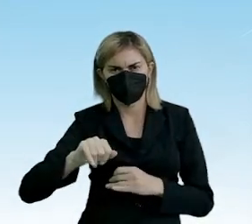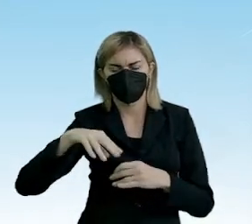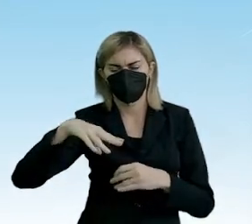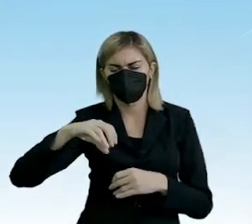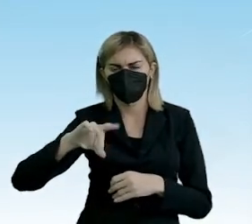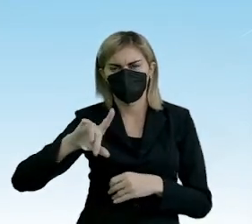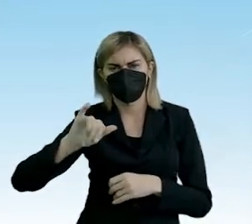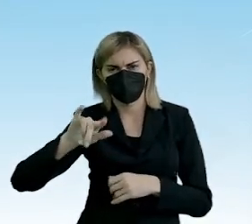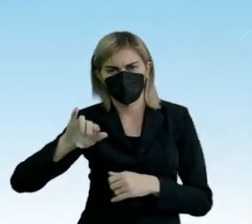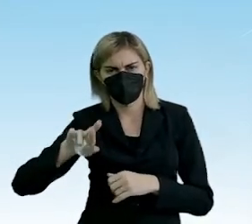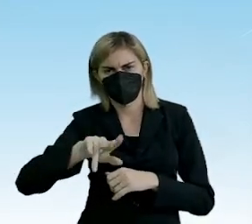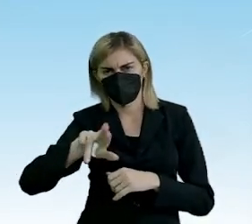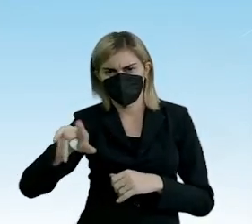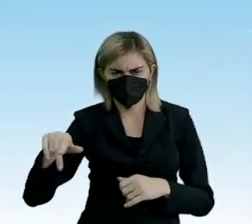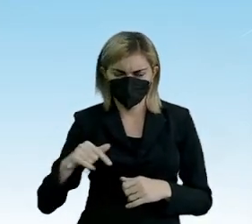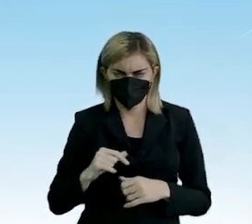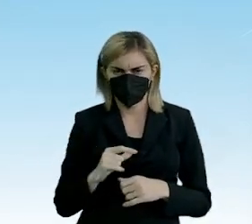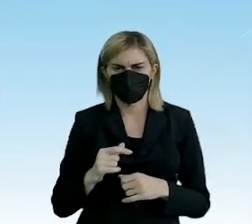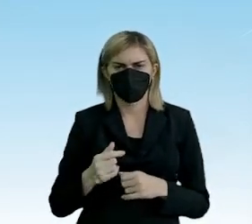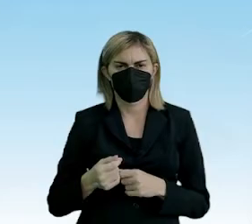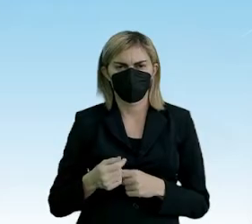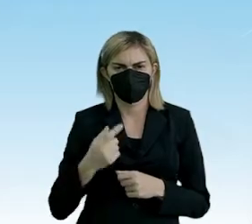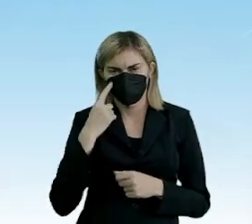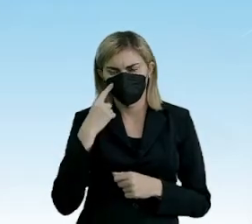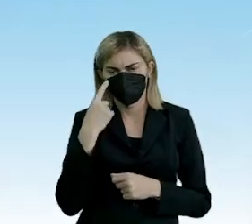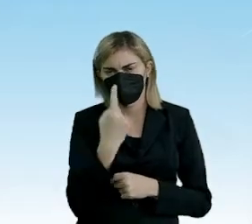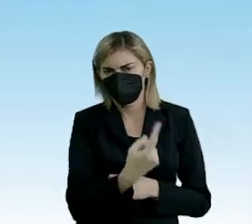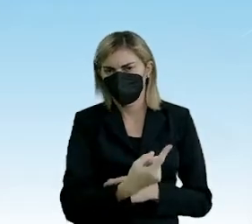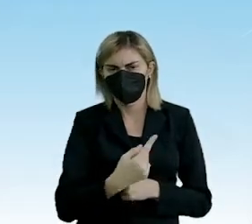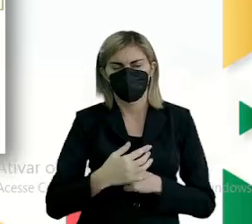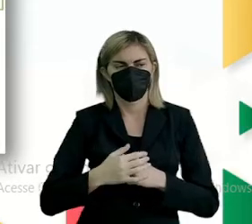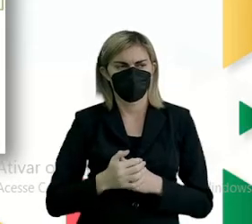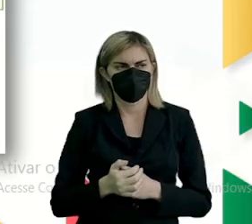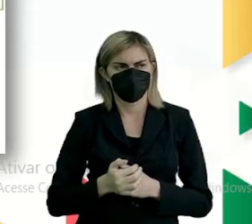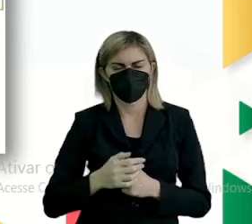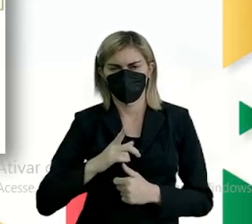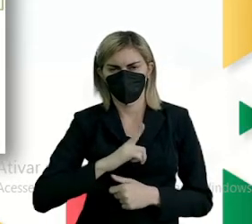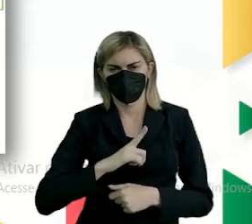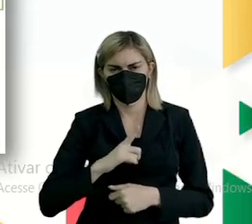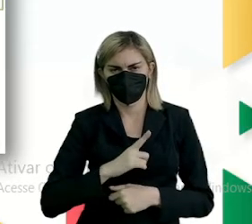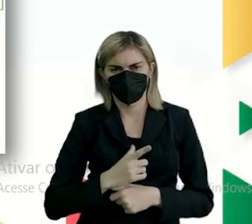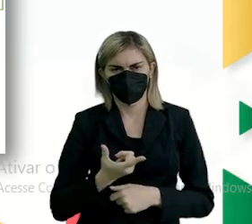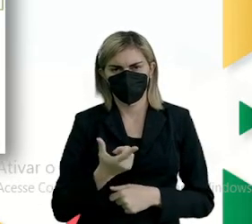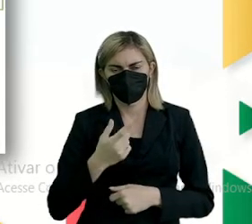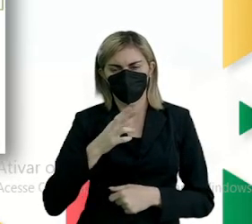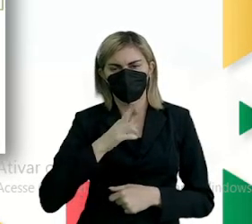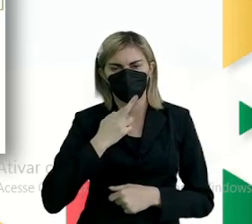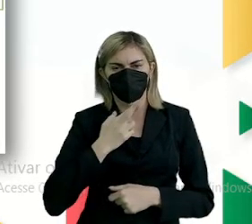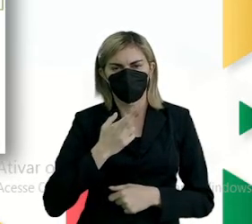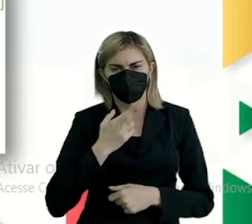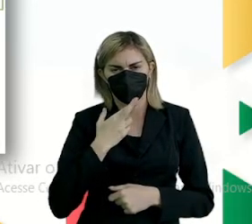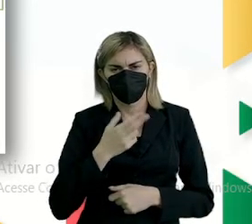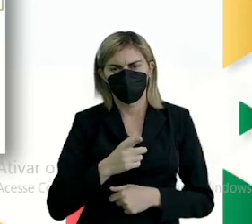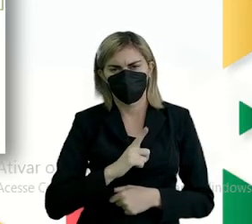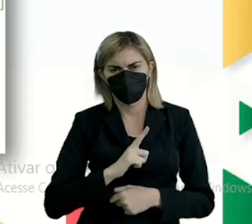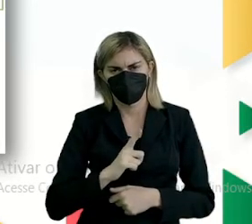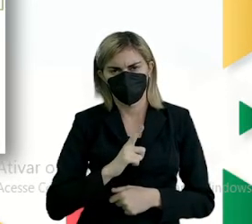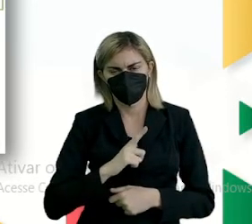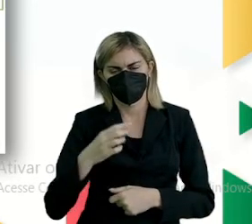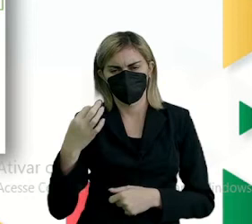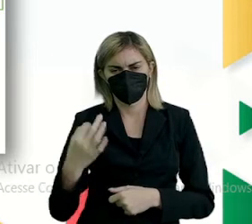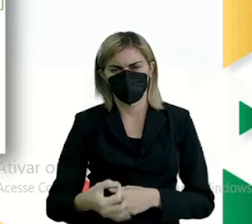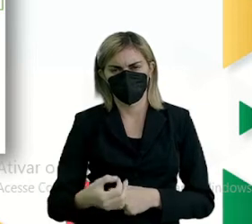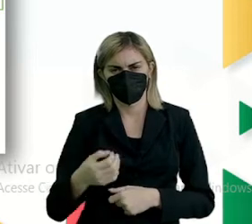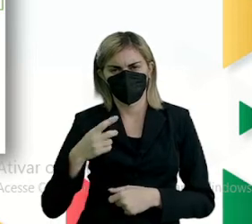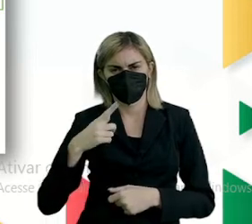multimodalidade, a multimodalidade. Olha essa outra que nós temos. Temos um refrigerante e temos aqui justamente